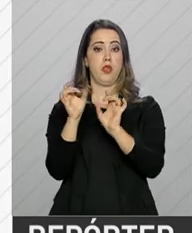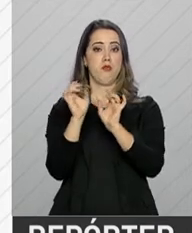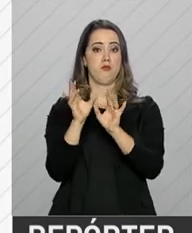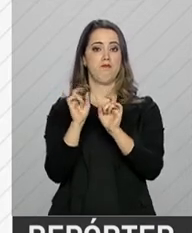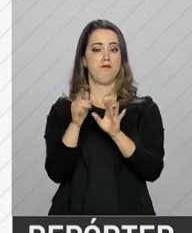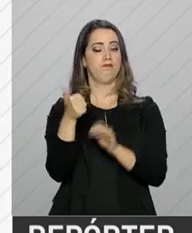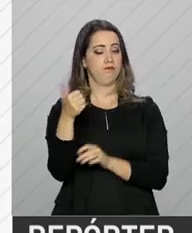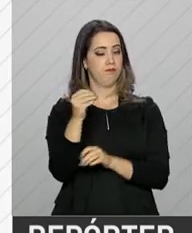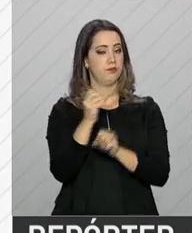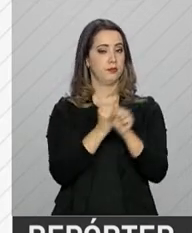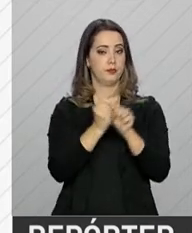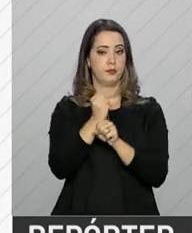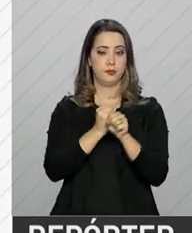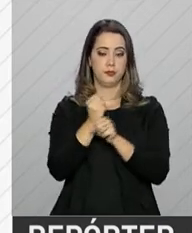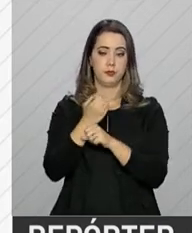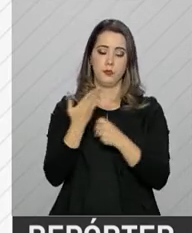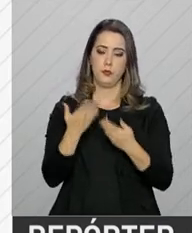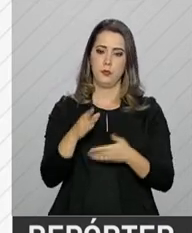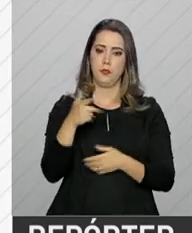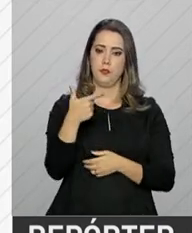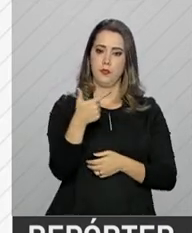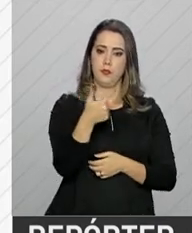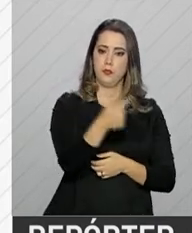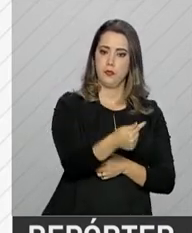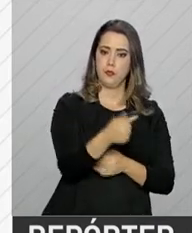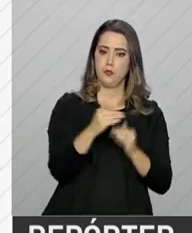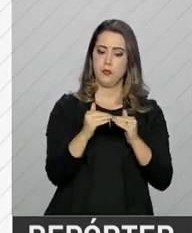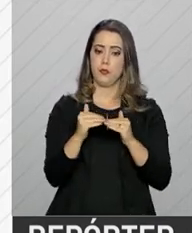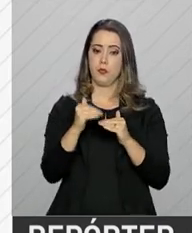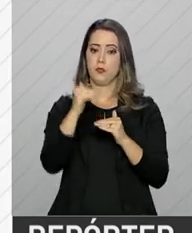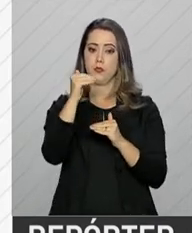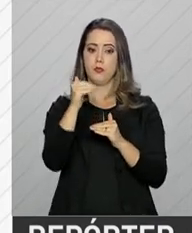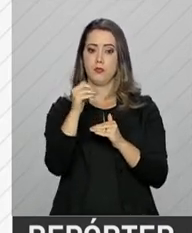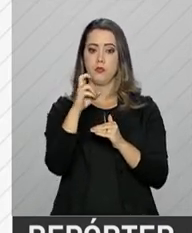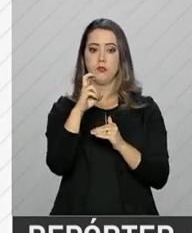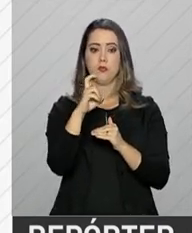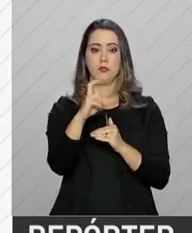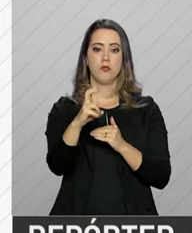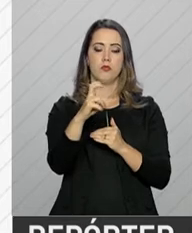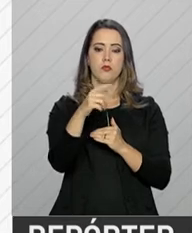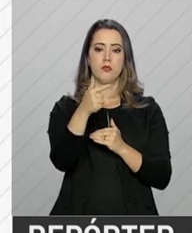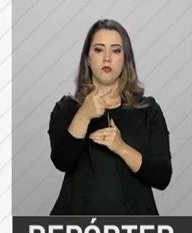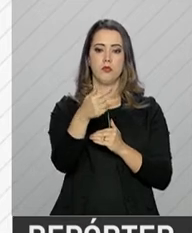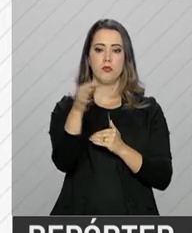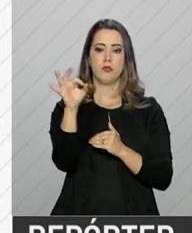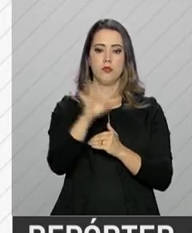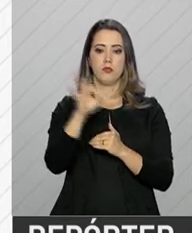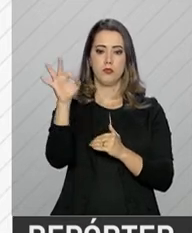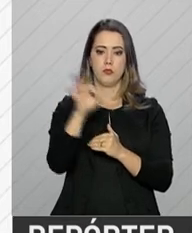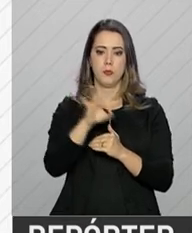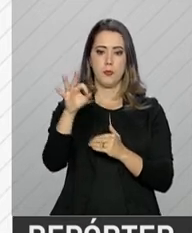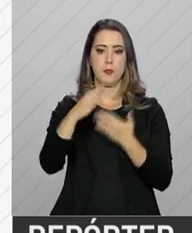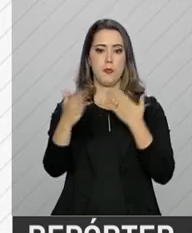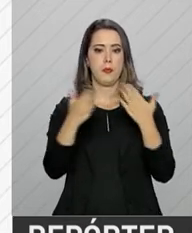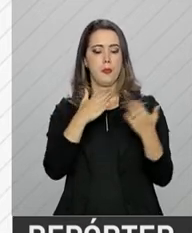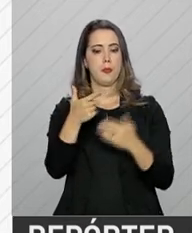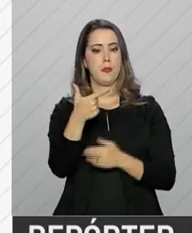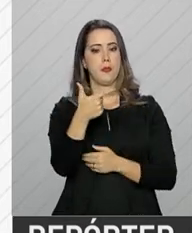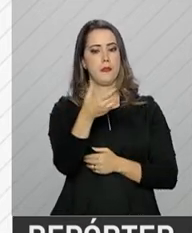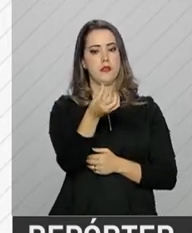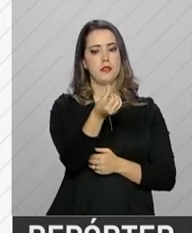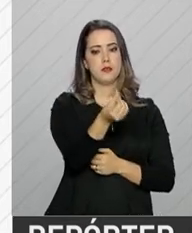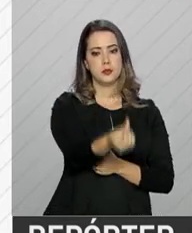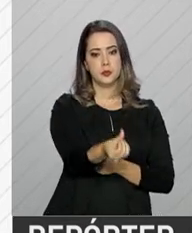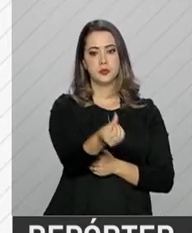últimos dez anos em 2017 esse saldo positivo na balança comercial brasileira cresceu 57% em relação